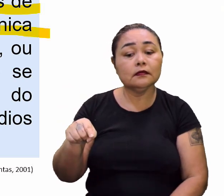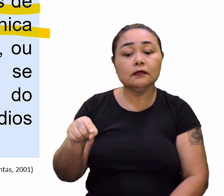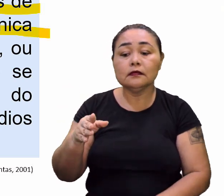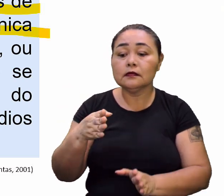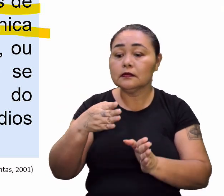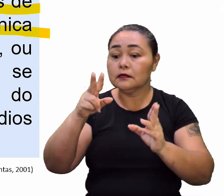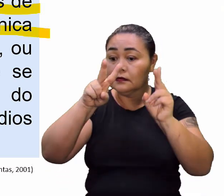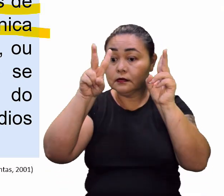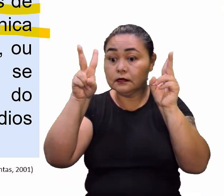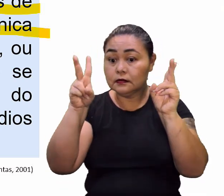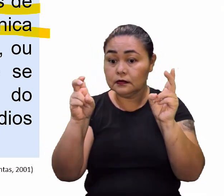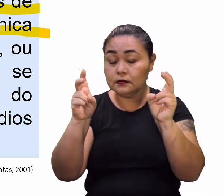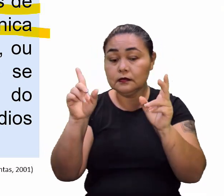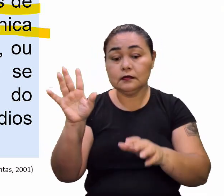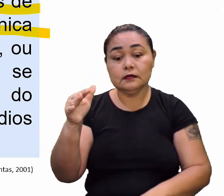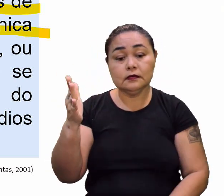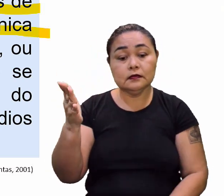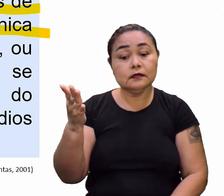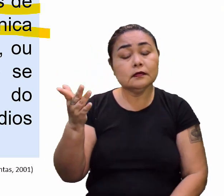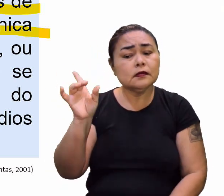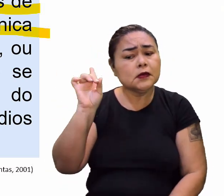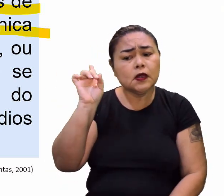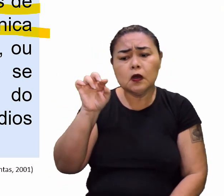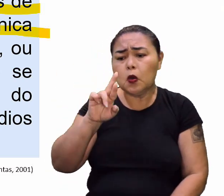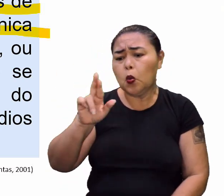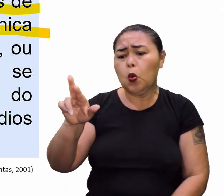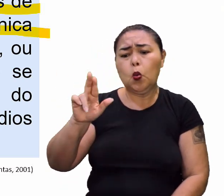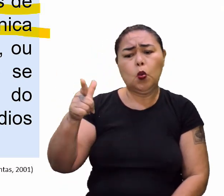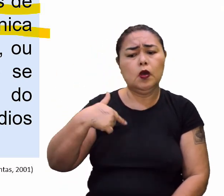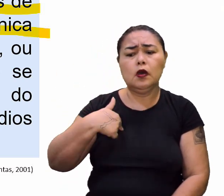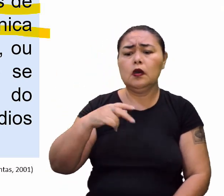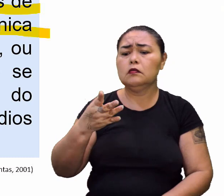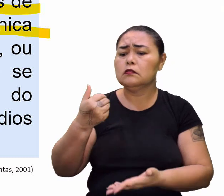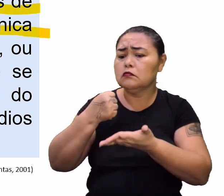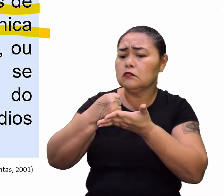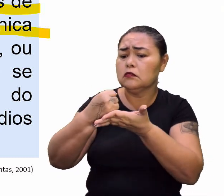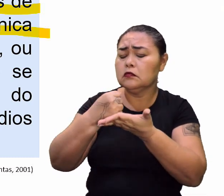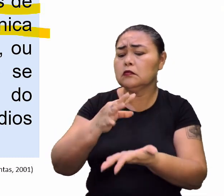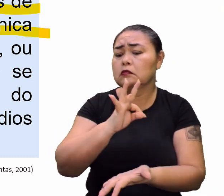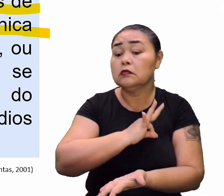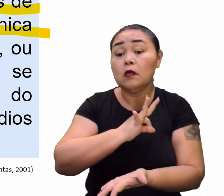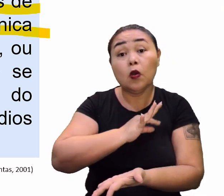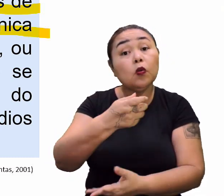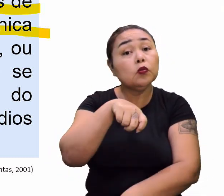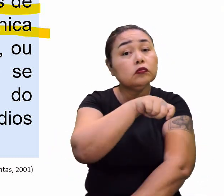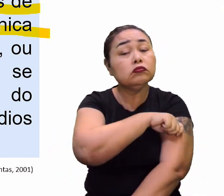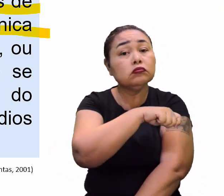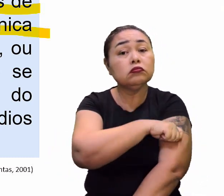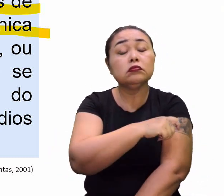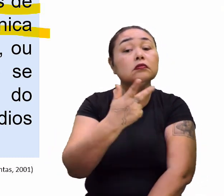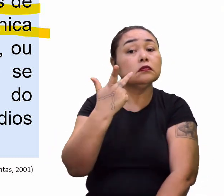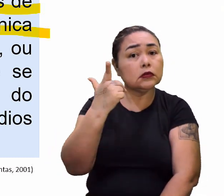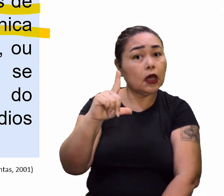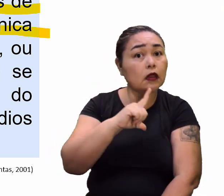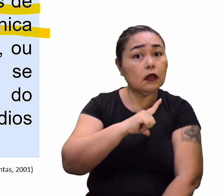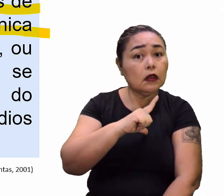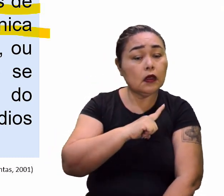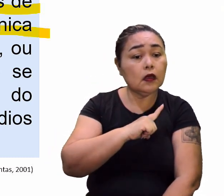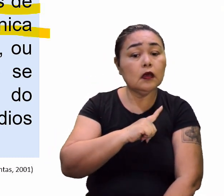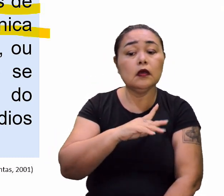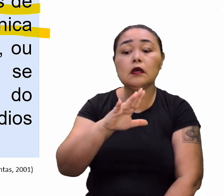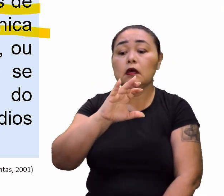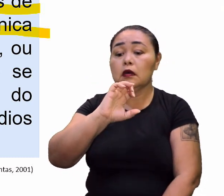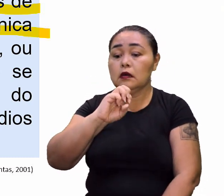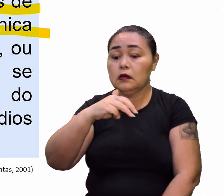entre aspas. Exatamente. Não é aquela assistência técnica que os alunos hoje veem os pais deles tendo.